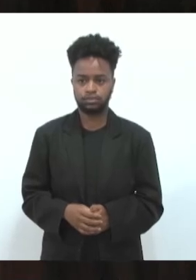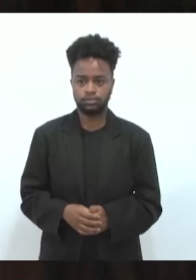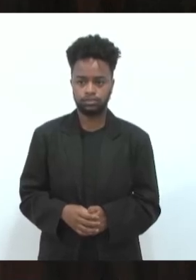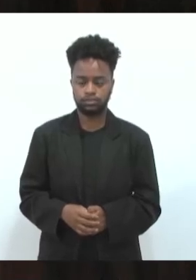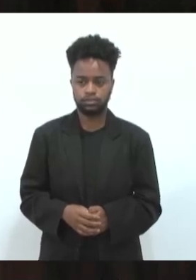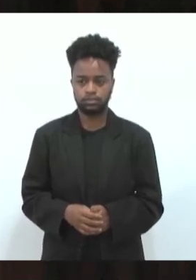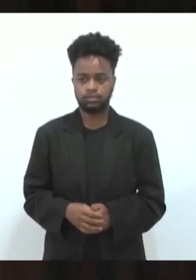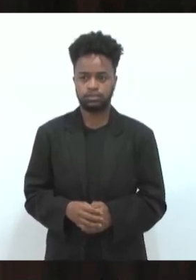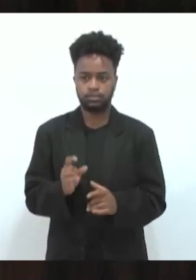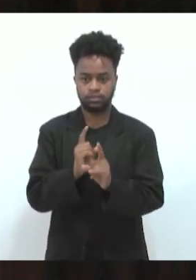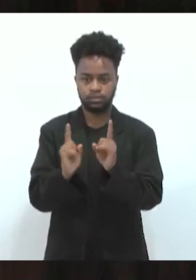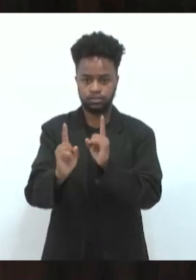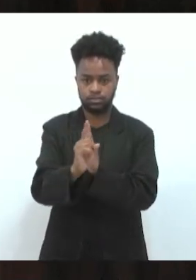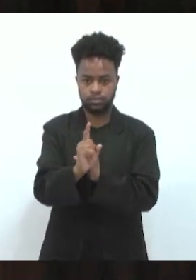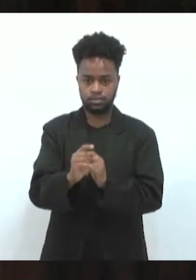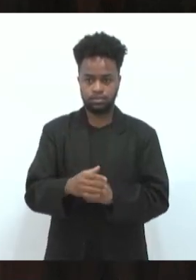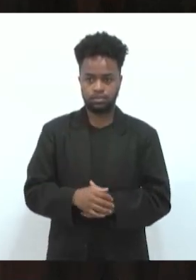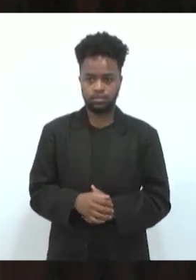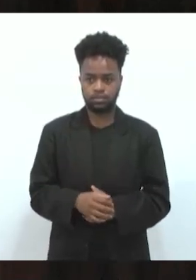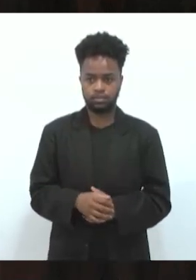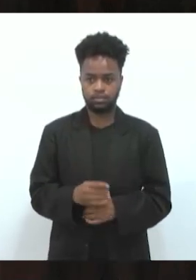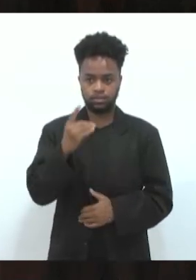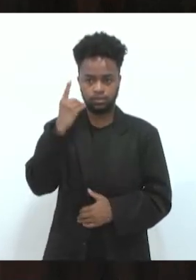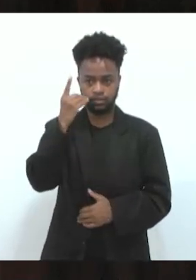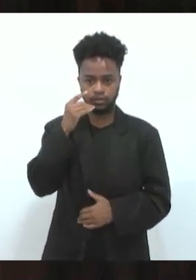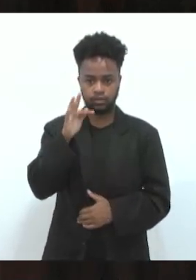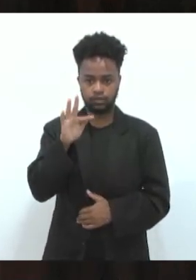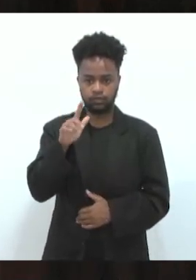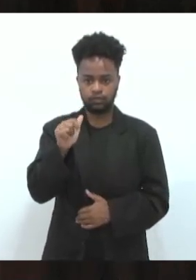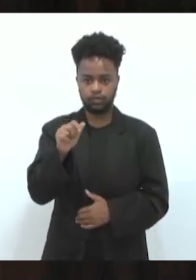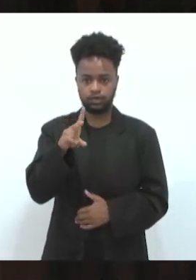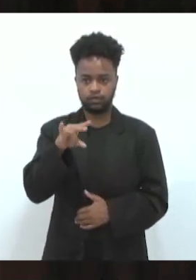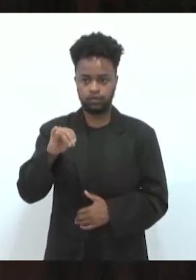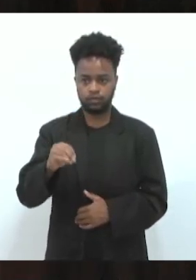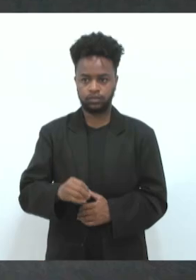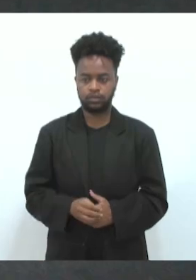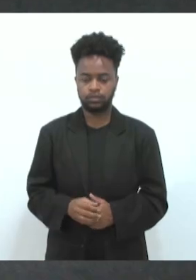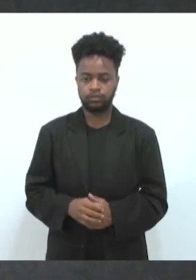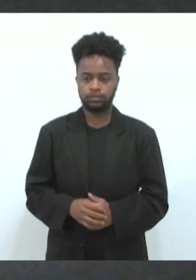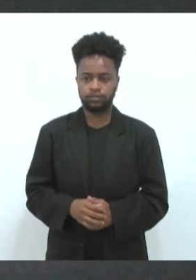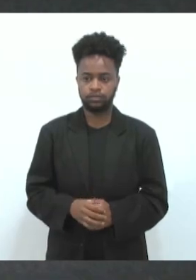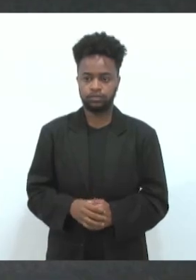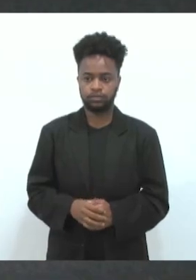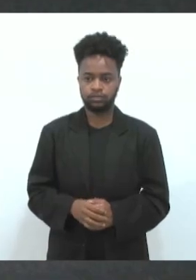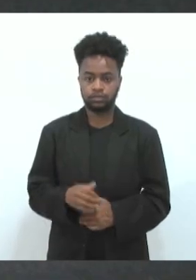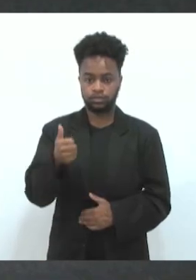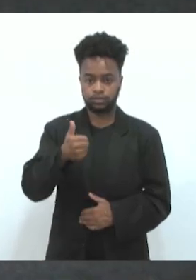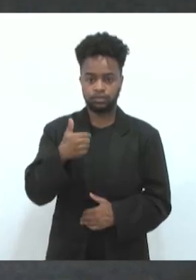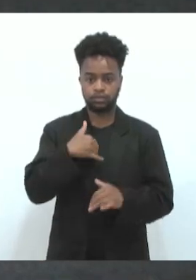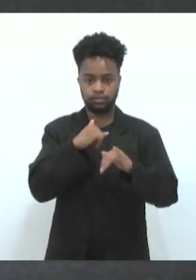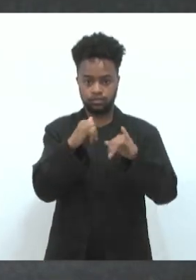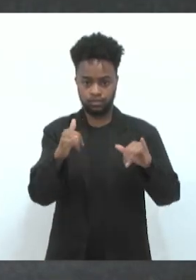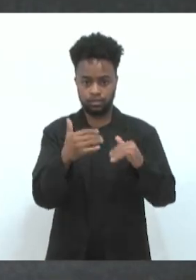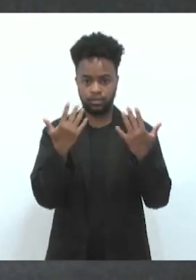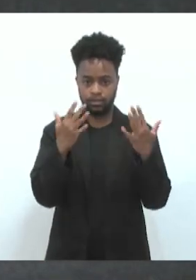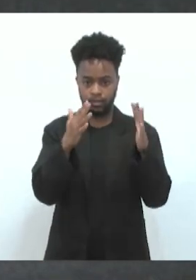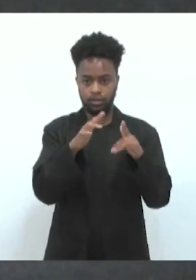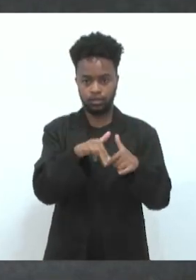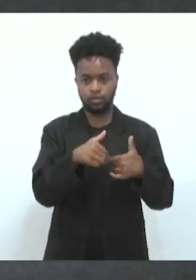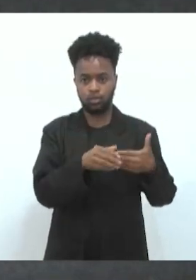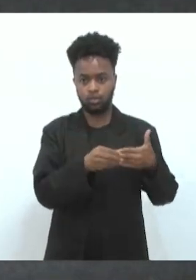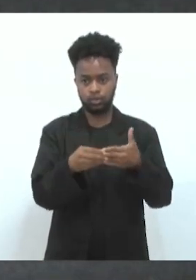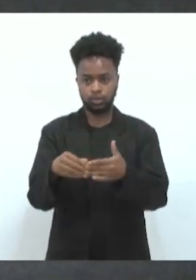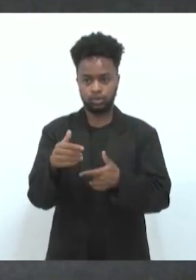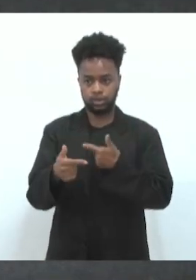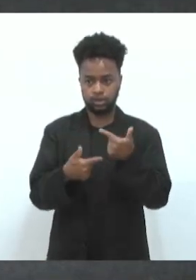Pela ordem, presidente. Pela ordem, deputado Serafim. Presidente, primeiro, parabenizá-la pela condução dos trabalhos.